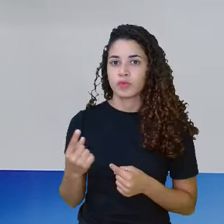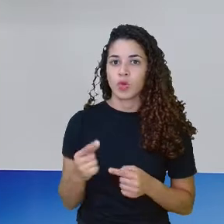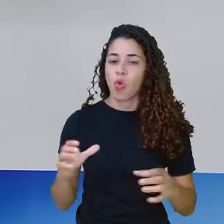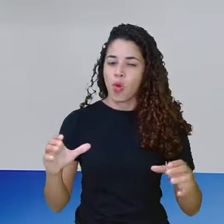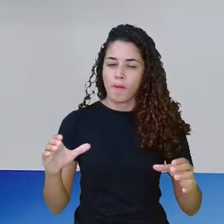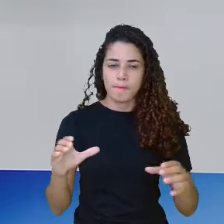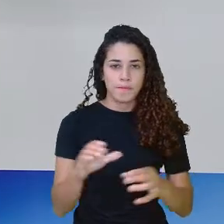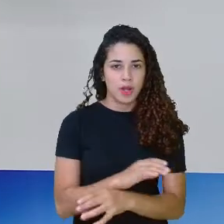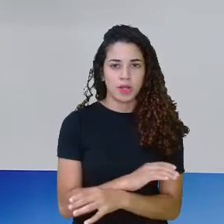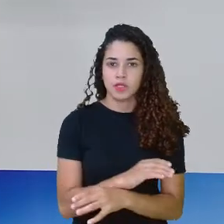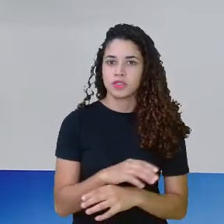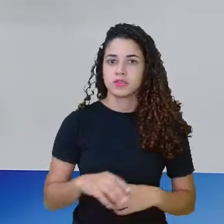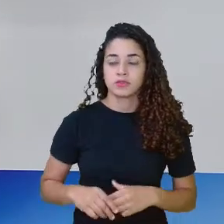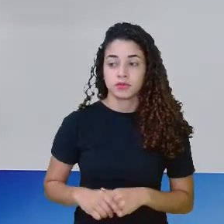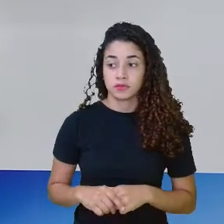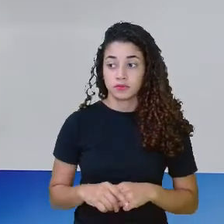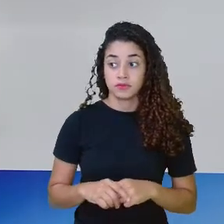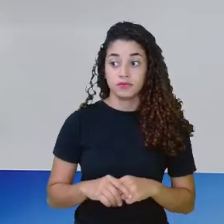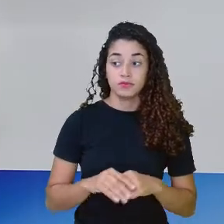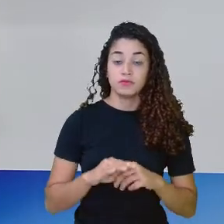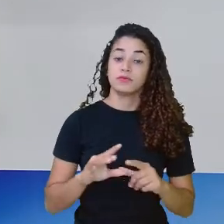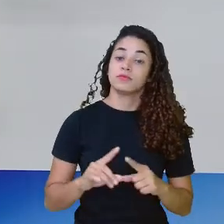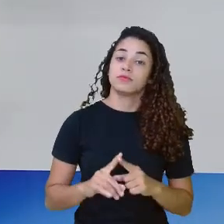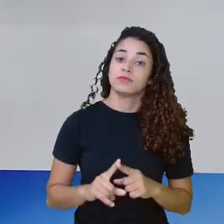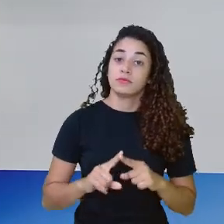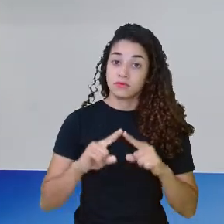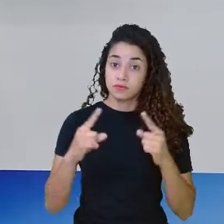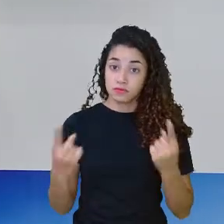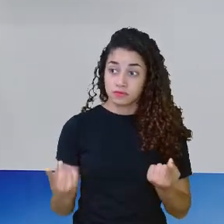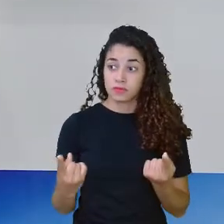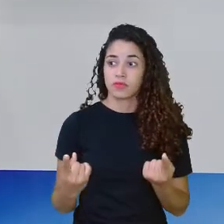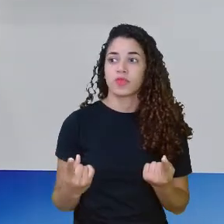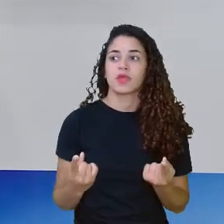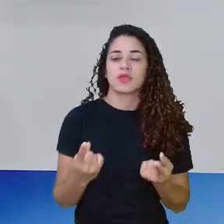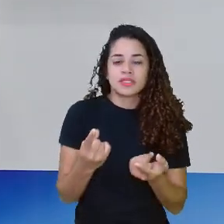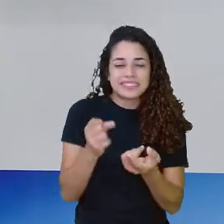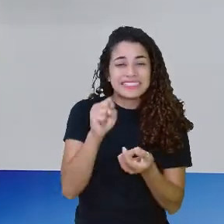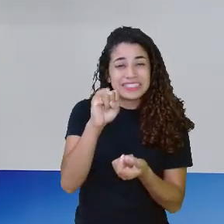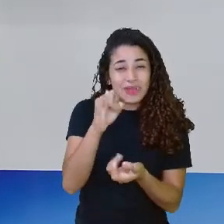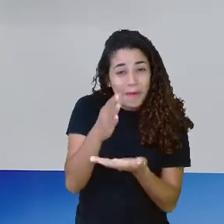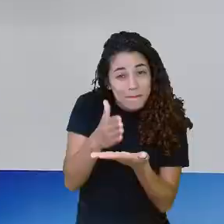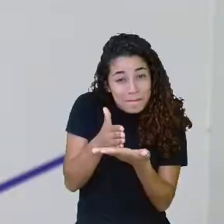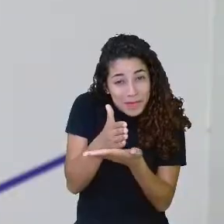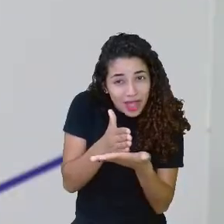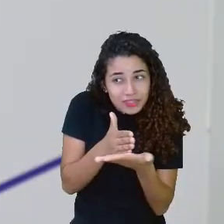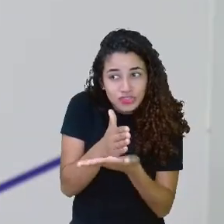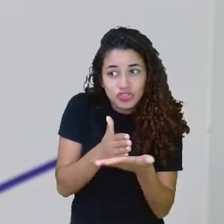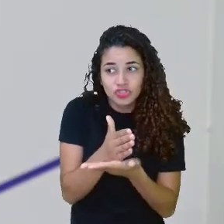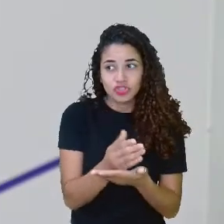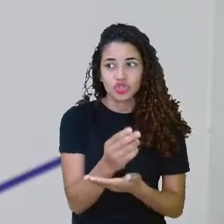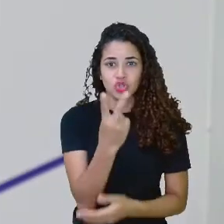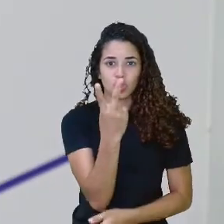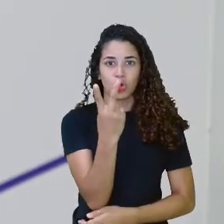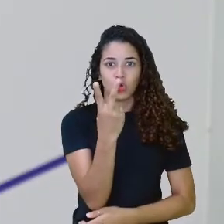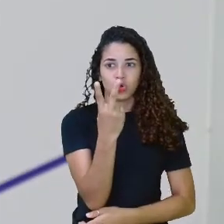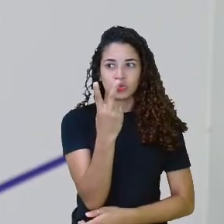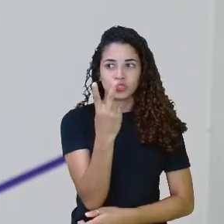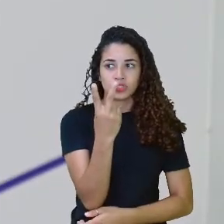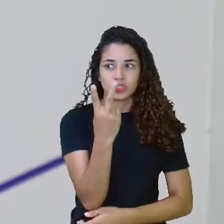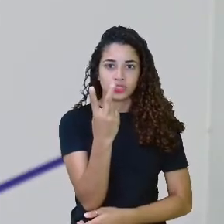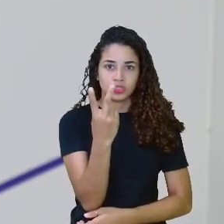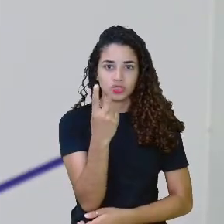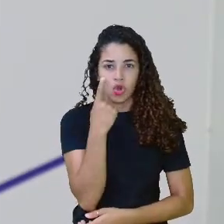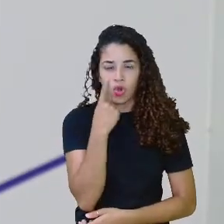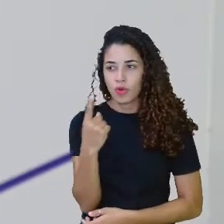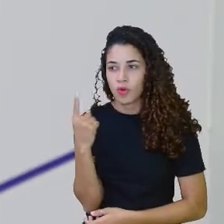está inteiro e a partir do momento que eu vou parti-lo, seja em duas ou